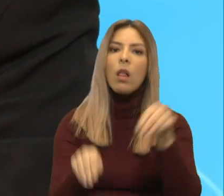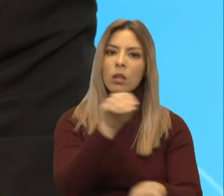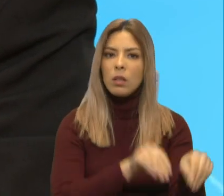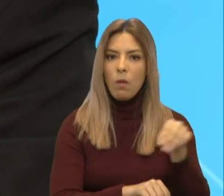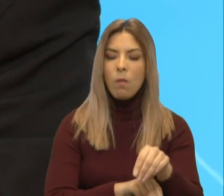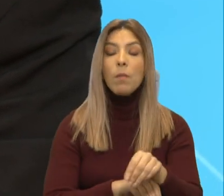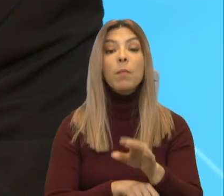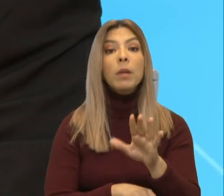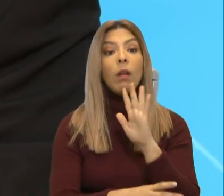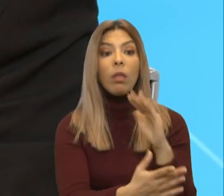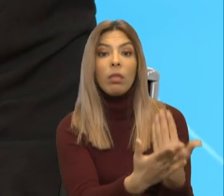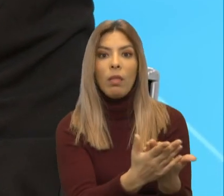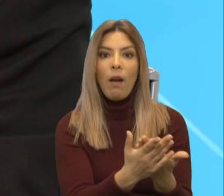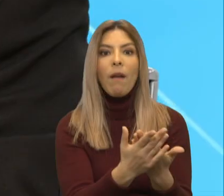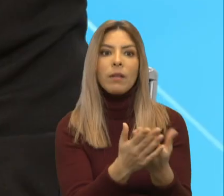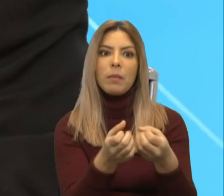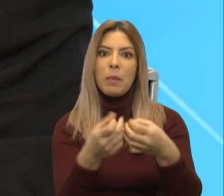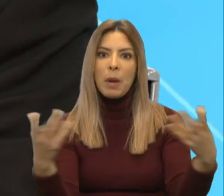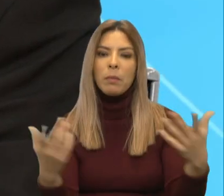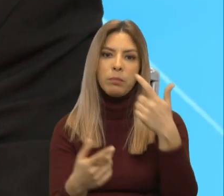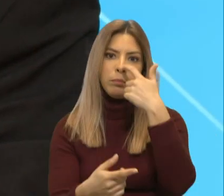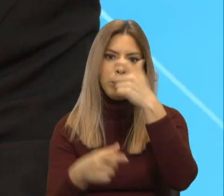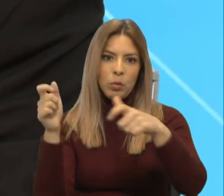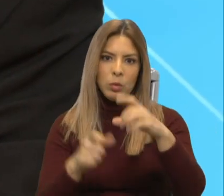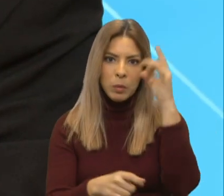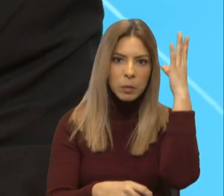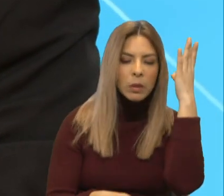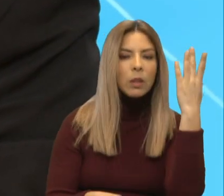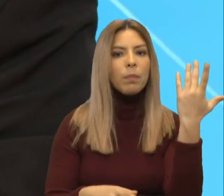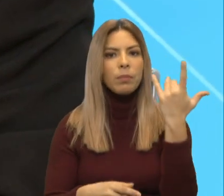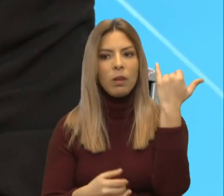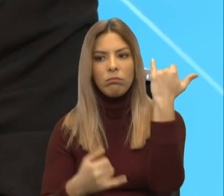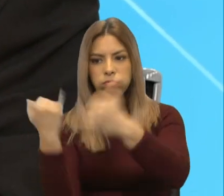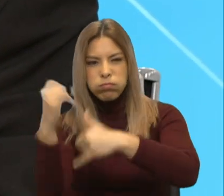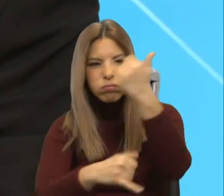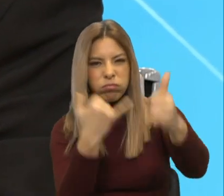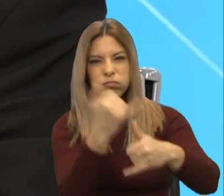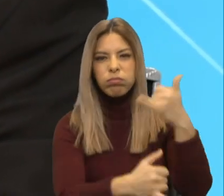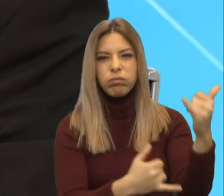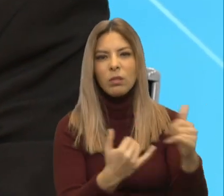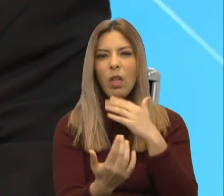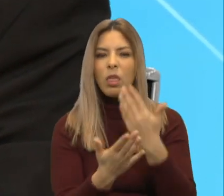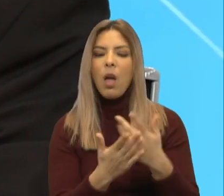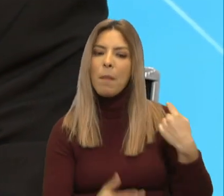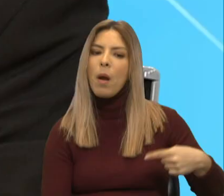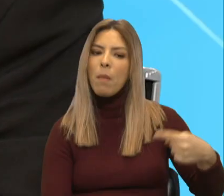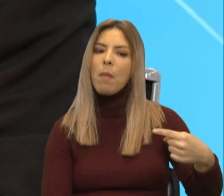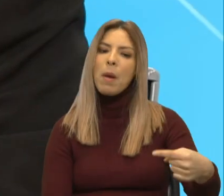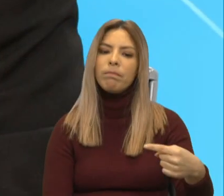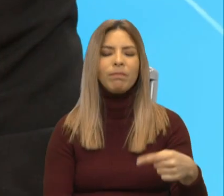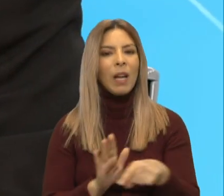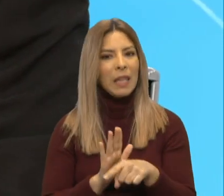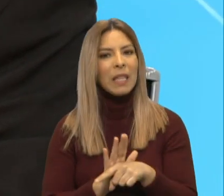desencadeou violência, vandalismo, que teve repercussões, e tem repercussões muito negativas a nível local